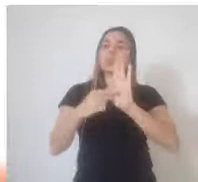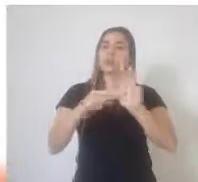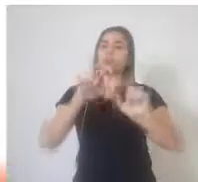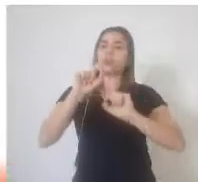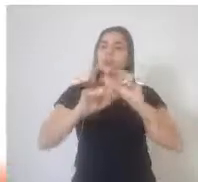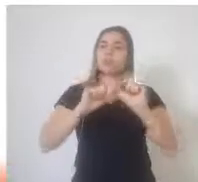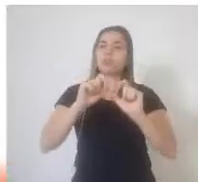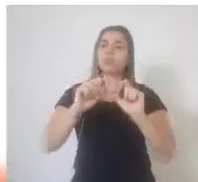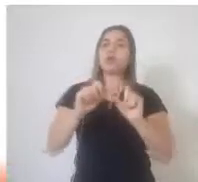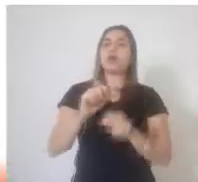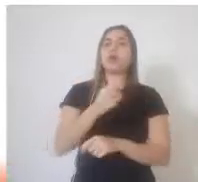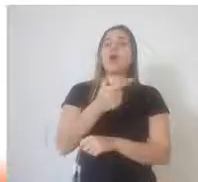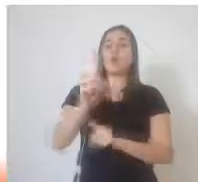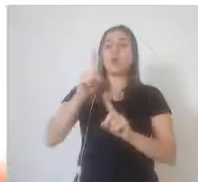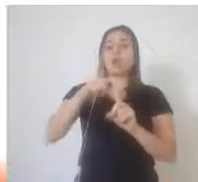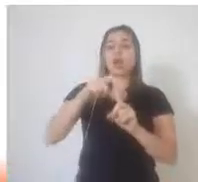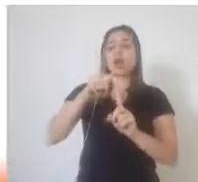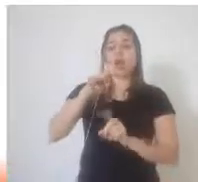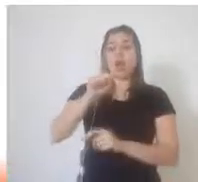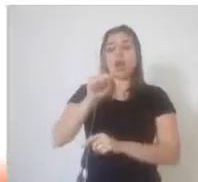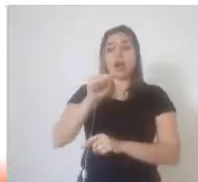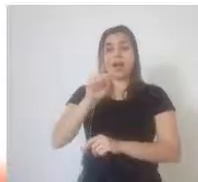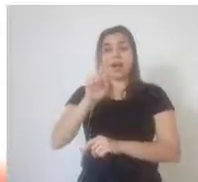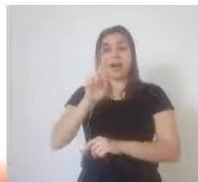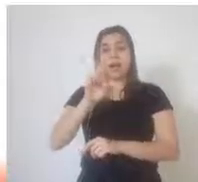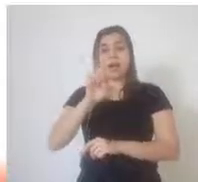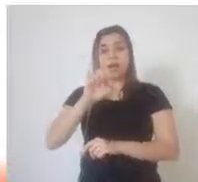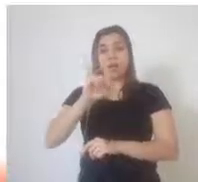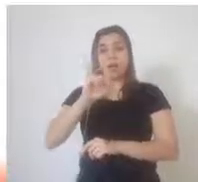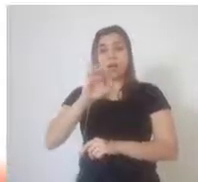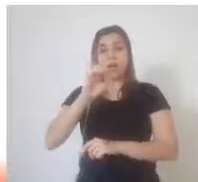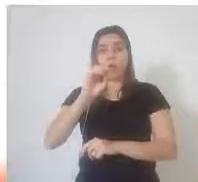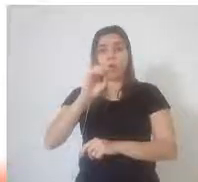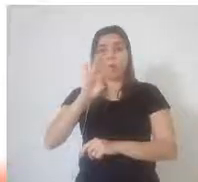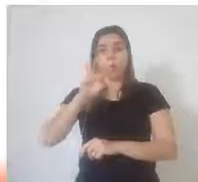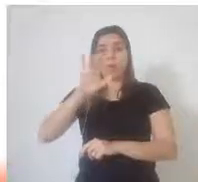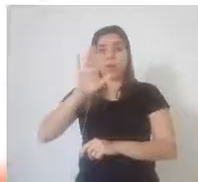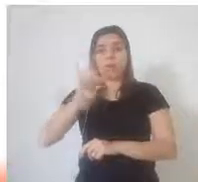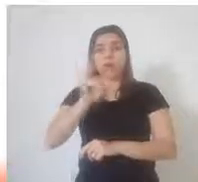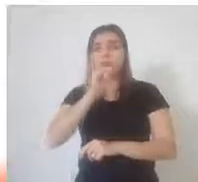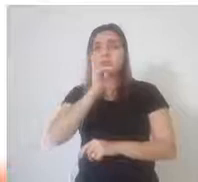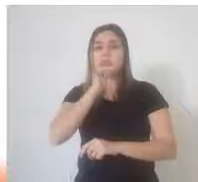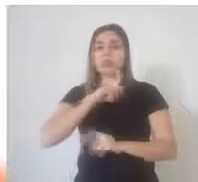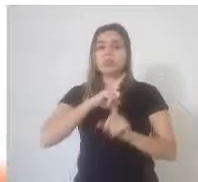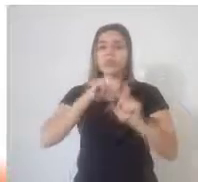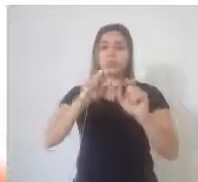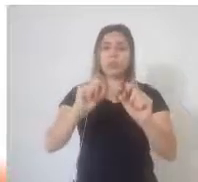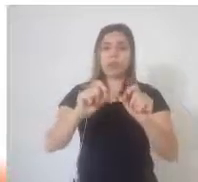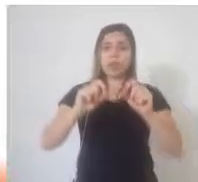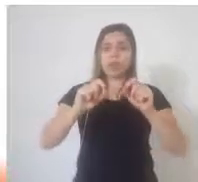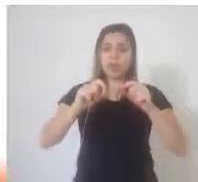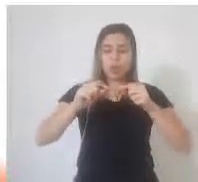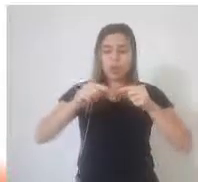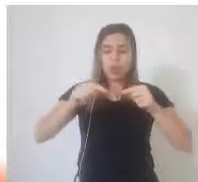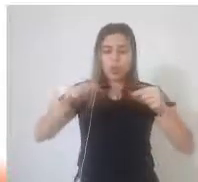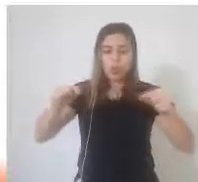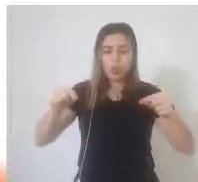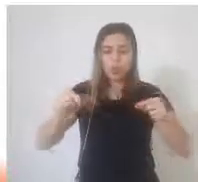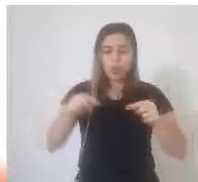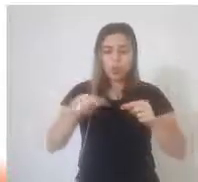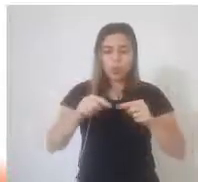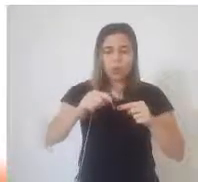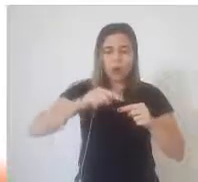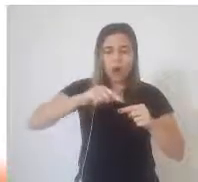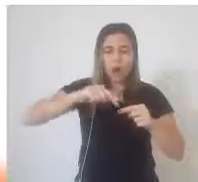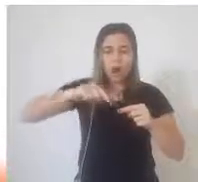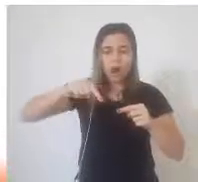respiração celular, nesse caso aqui, aeróbica, né? Com a presença das mitocôndrias, dessas organelas, que vão ser estudadas